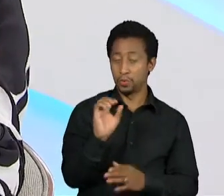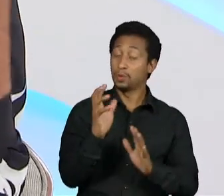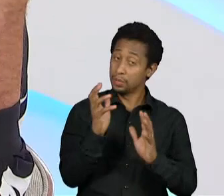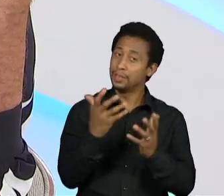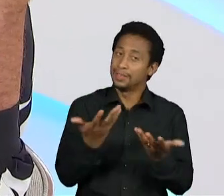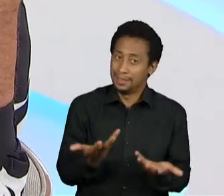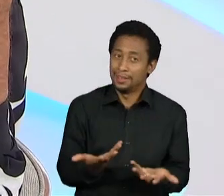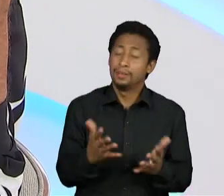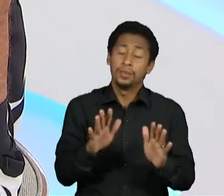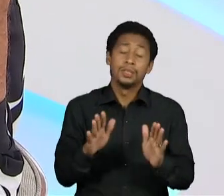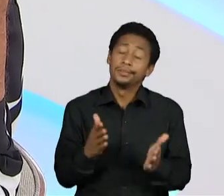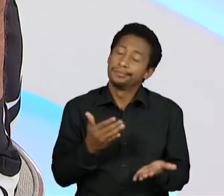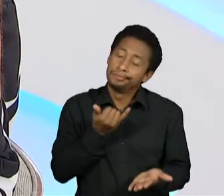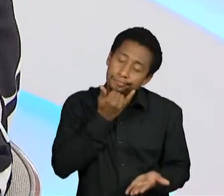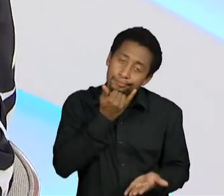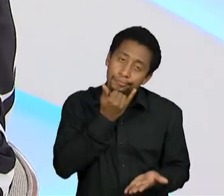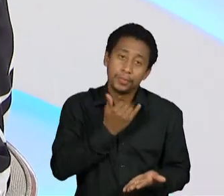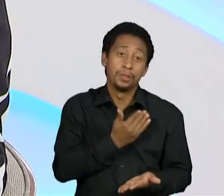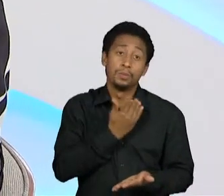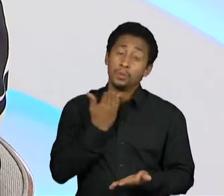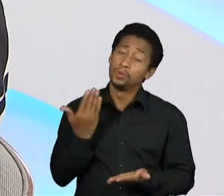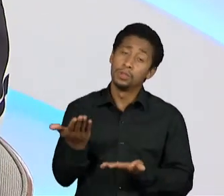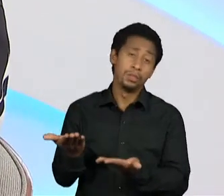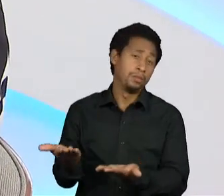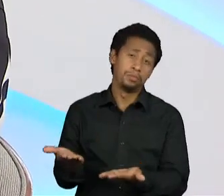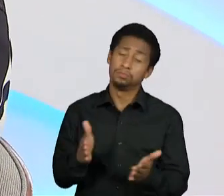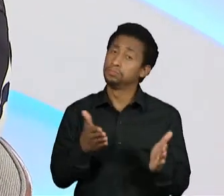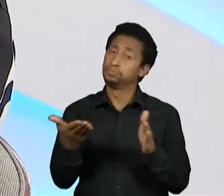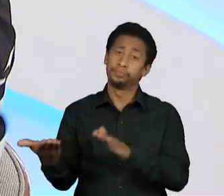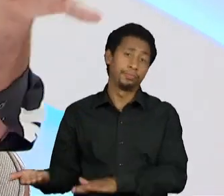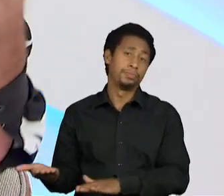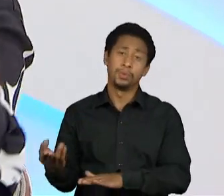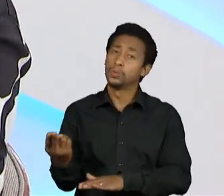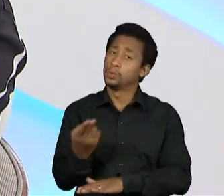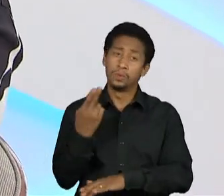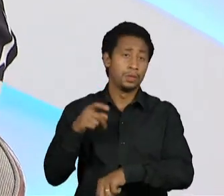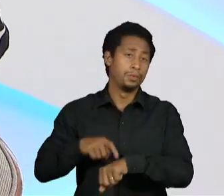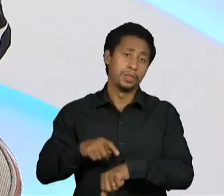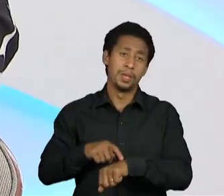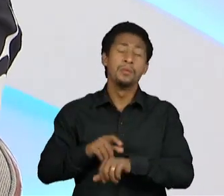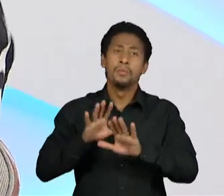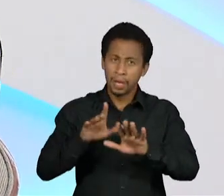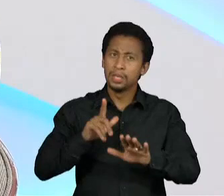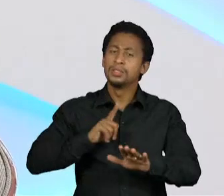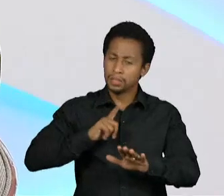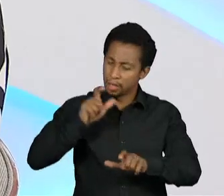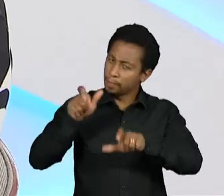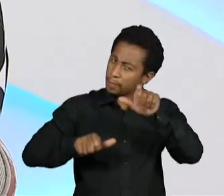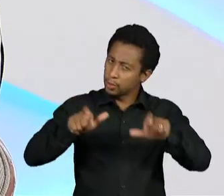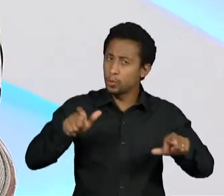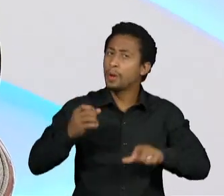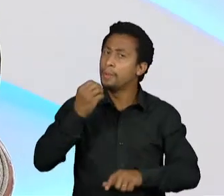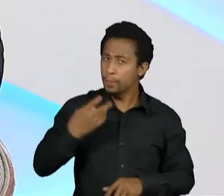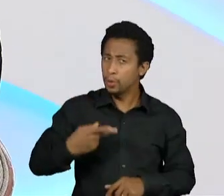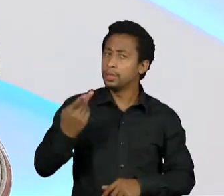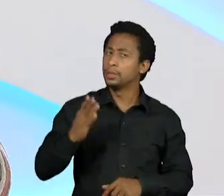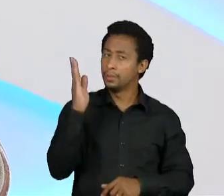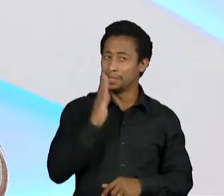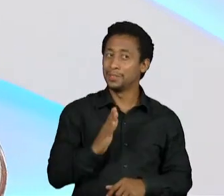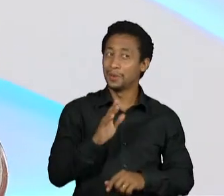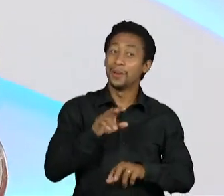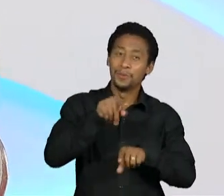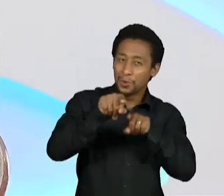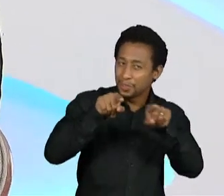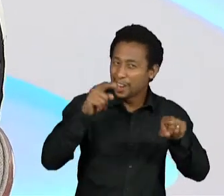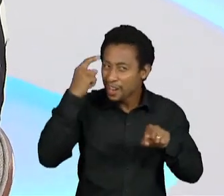assim infelizmente não deu tempo mas tem muita gente muita gente boa e a gente fala essas coisas assim daqui a pouco estão achando que o ano que vem eu vou fazer um